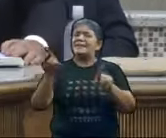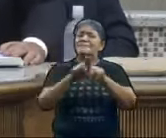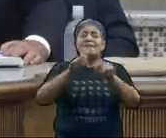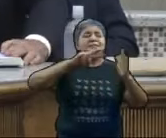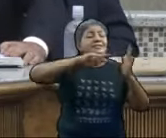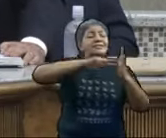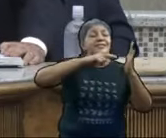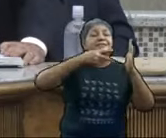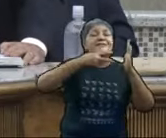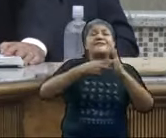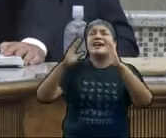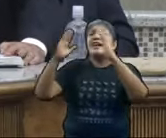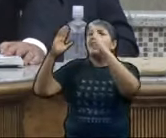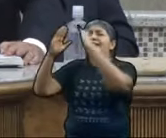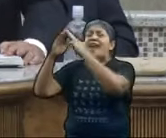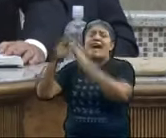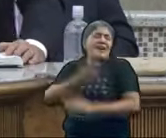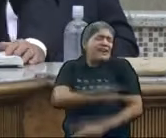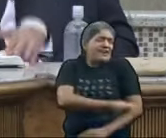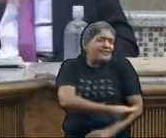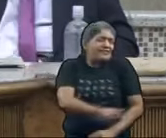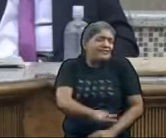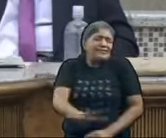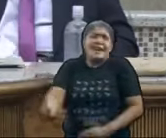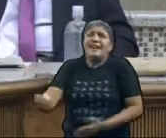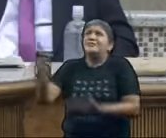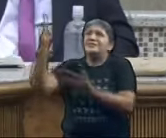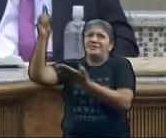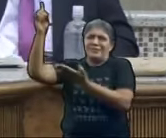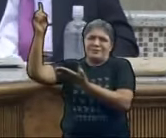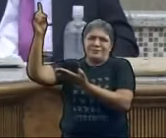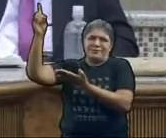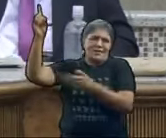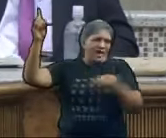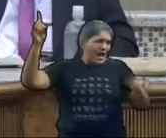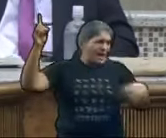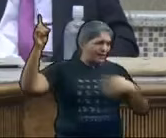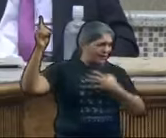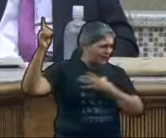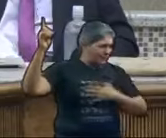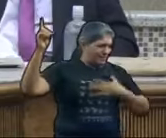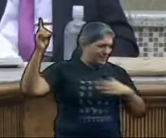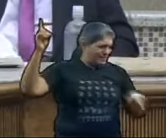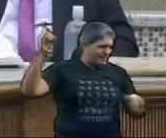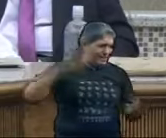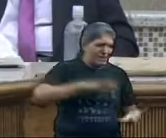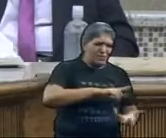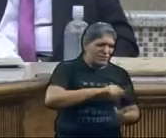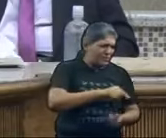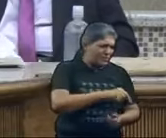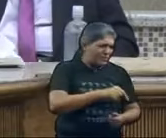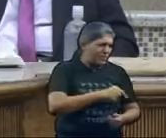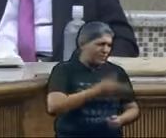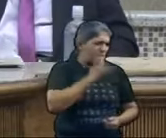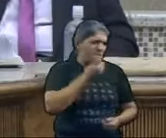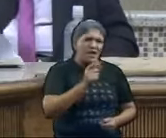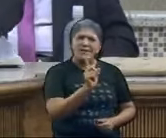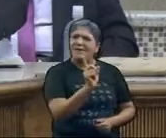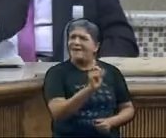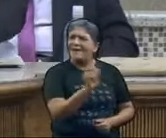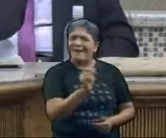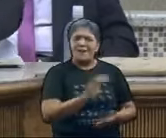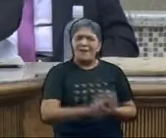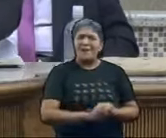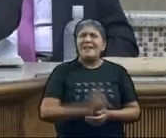Deus. Os prazeres do céu são incomparáveis. melhor do que os prazeres